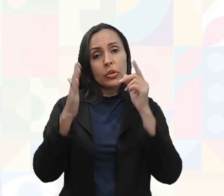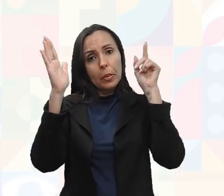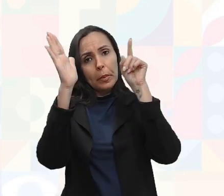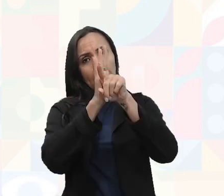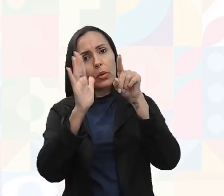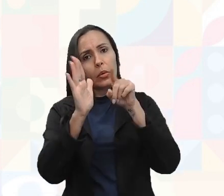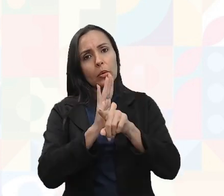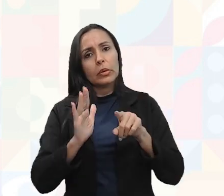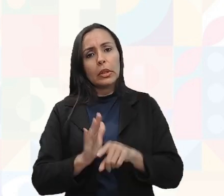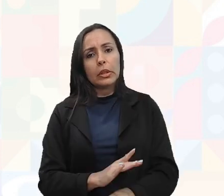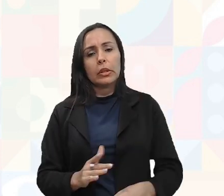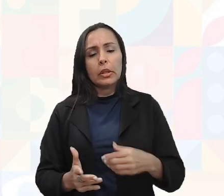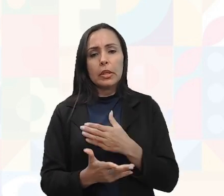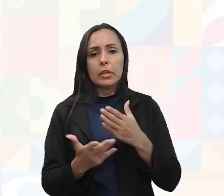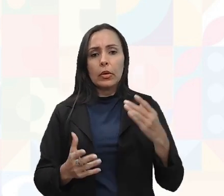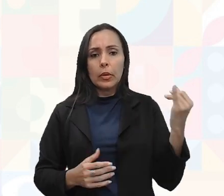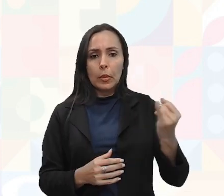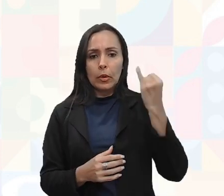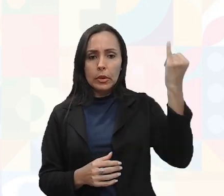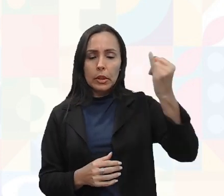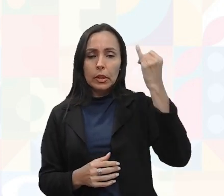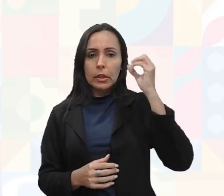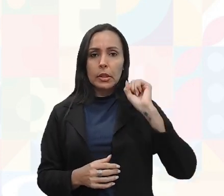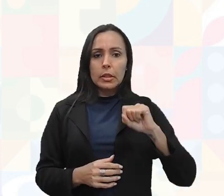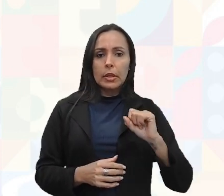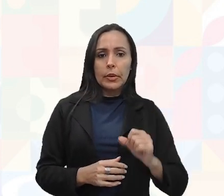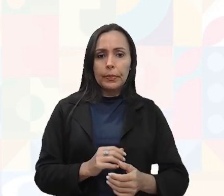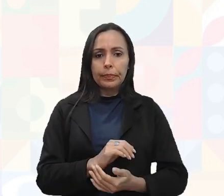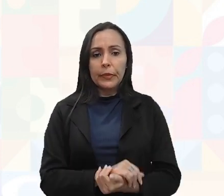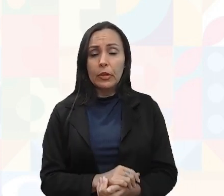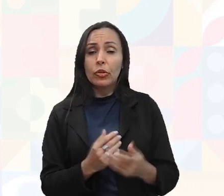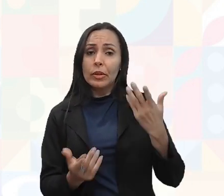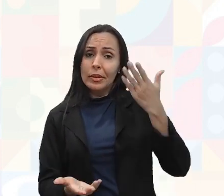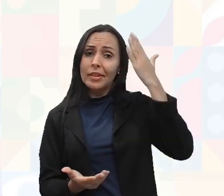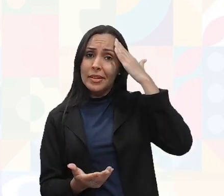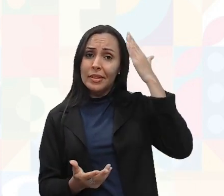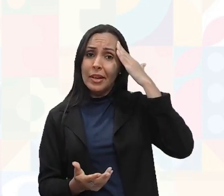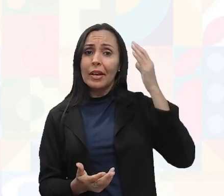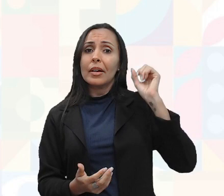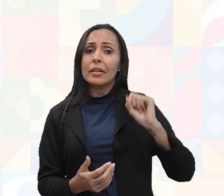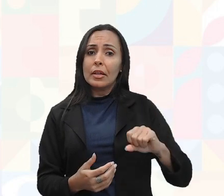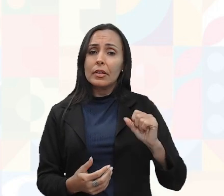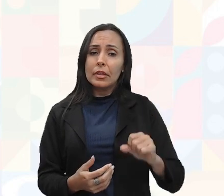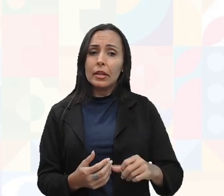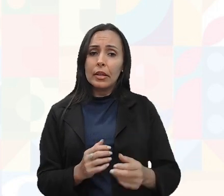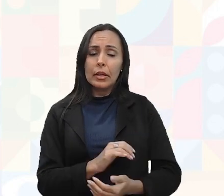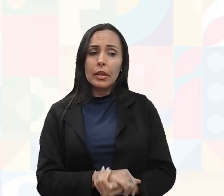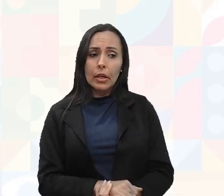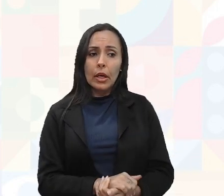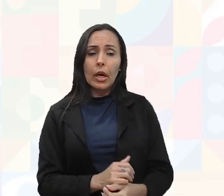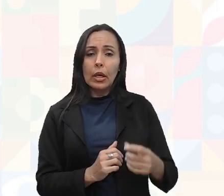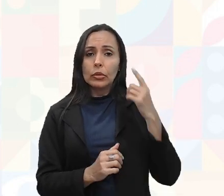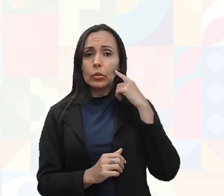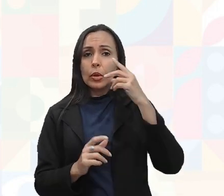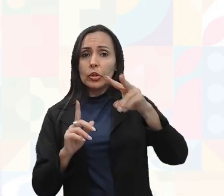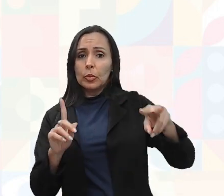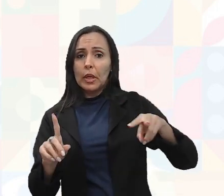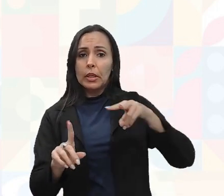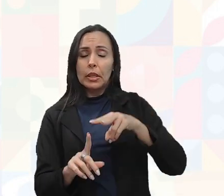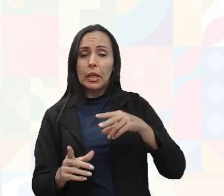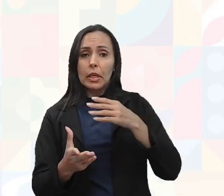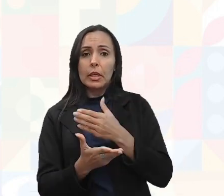que são necessárias para quê? Para que a gente, de fato, entenda a necessidade do cliente, as suas expectativas, os